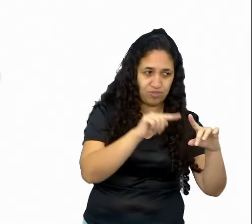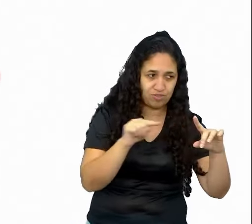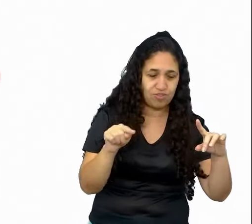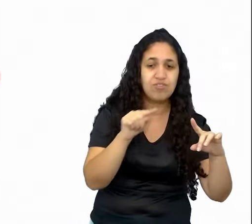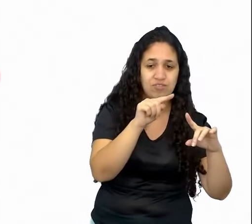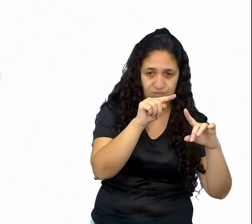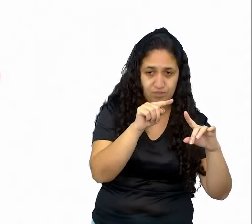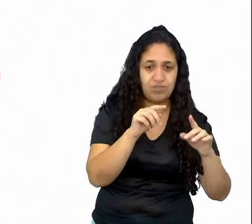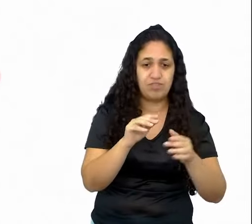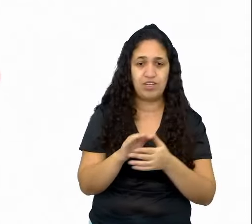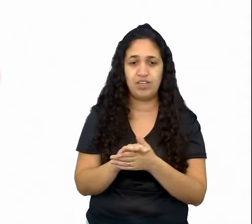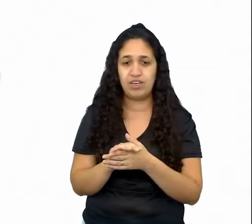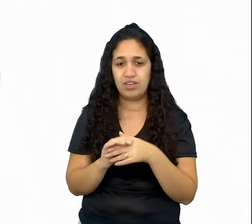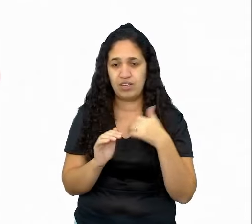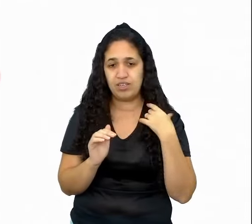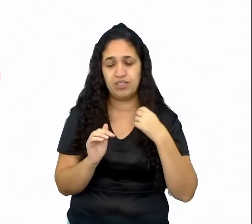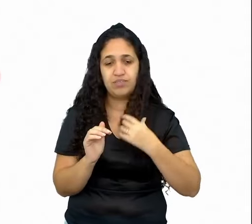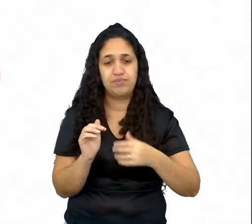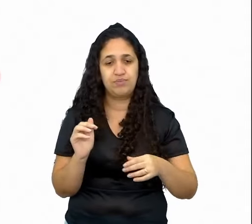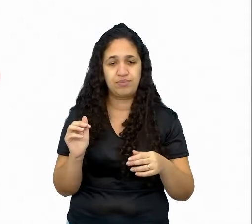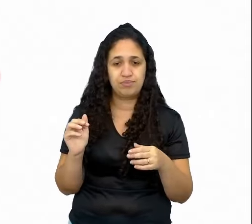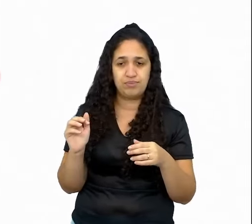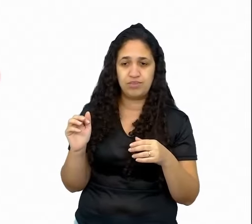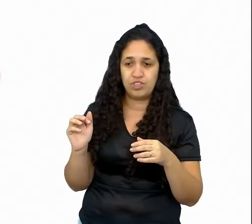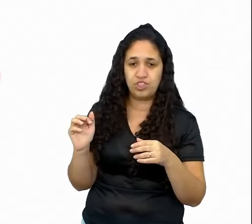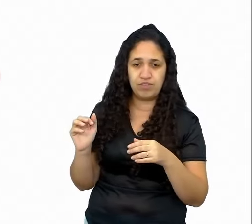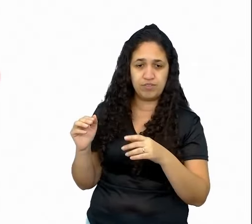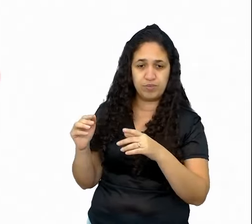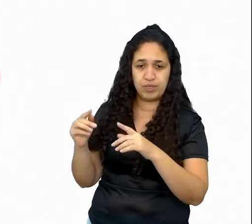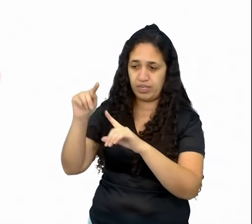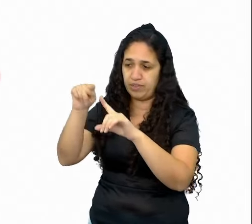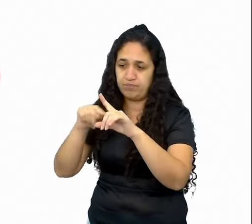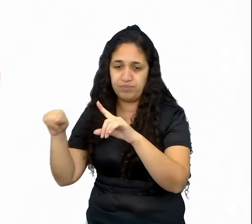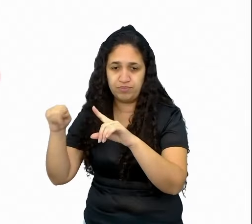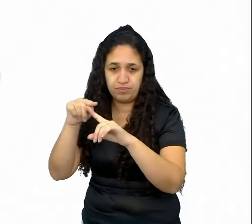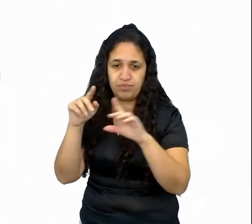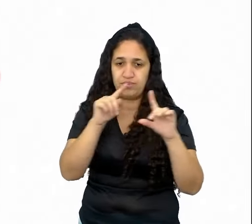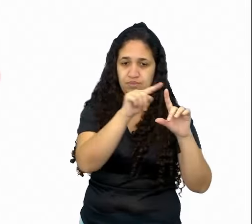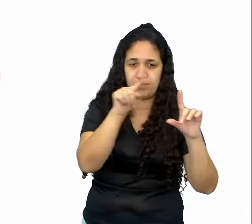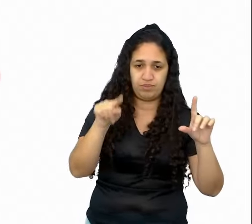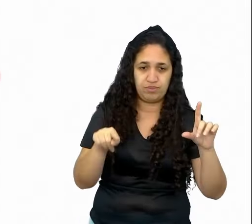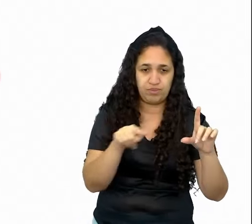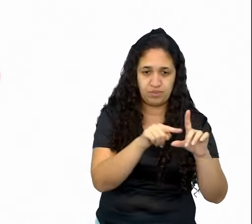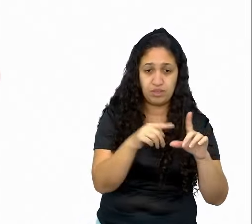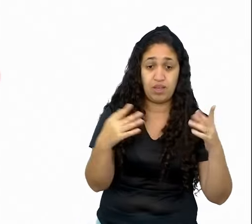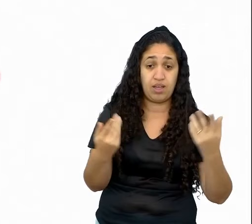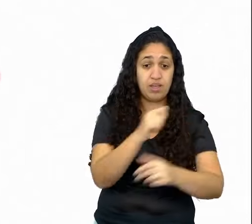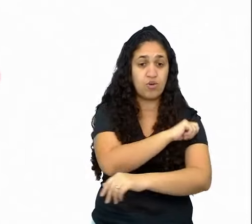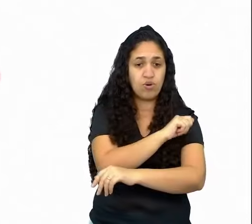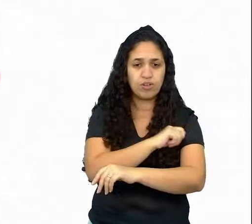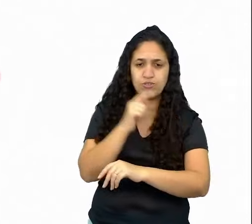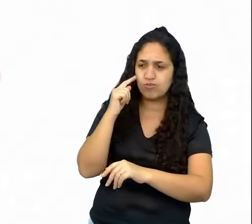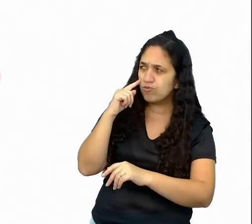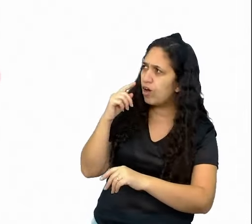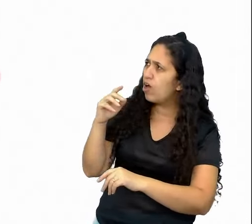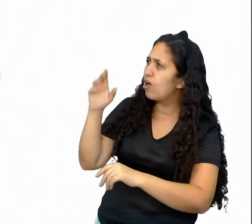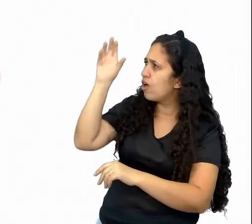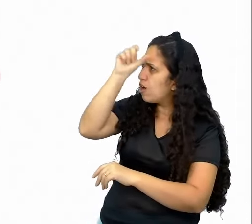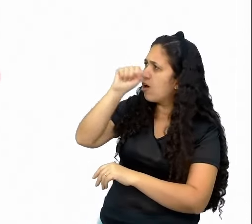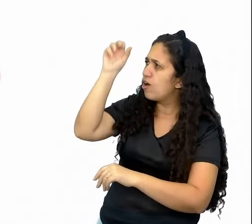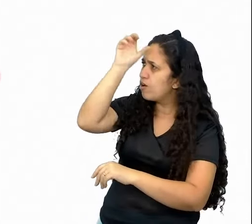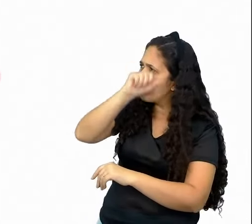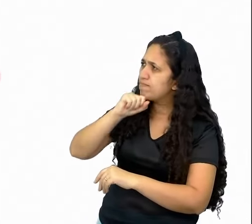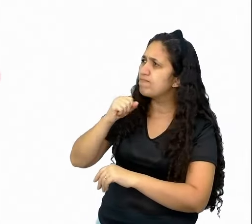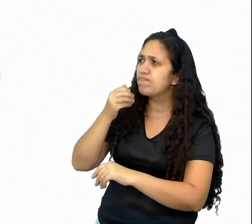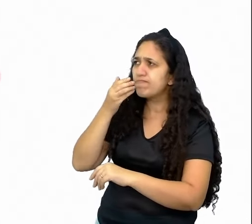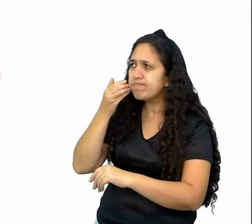por decomposição lá em quadrados, retângulos, né, ou triângulos, o aluno vai fazendo uma construção bem bacana e